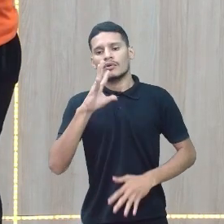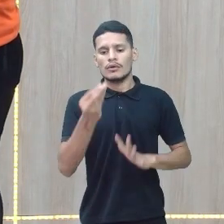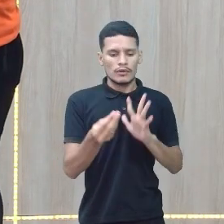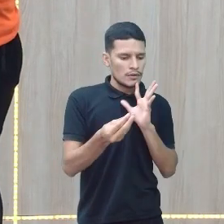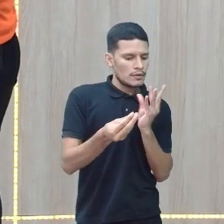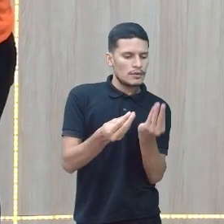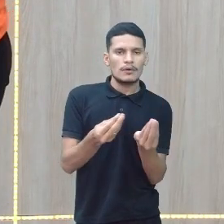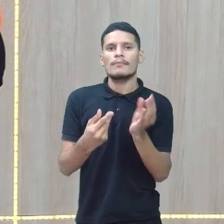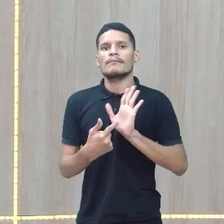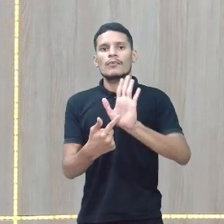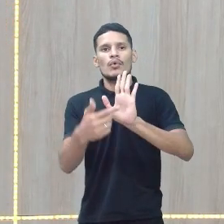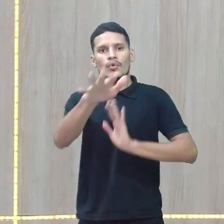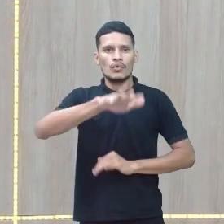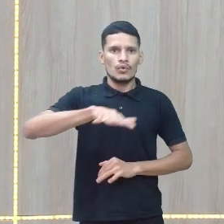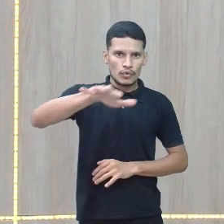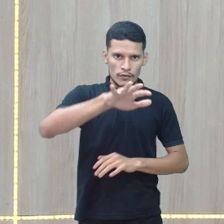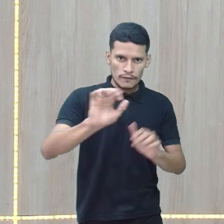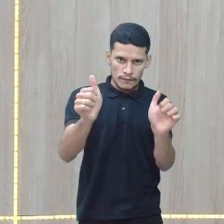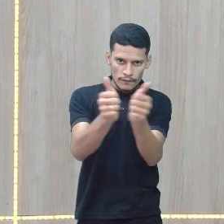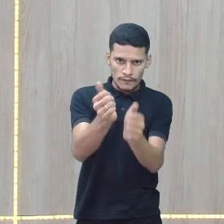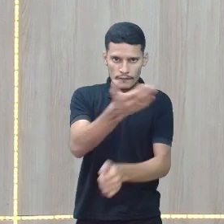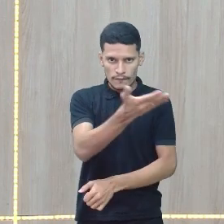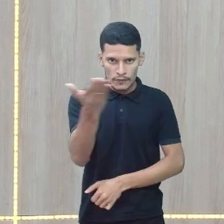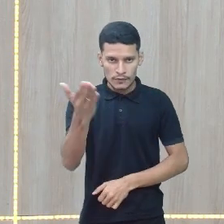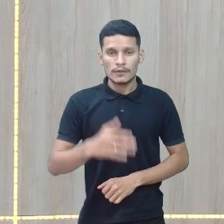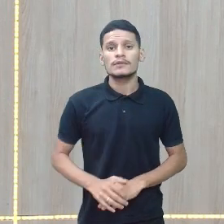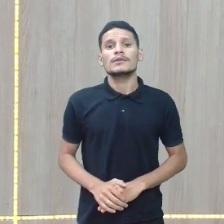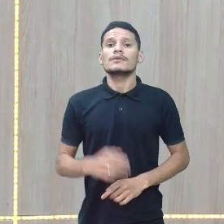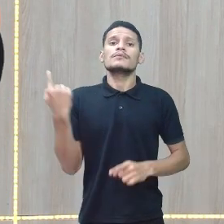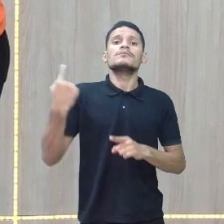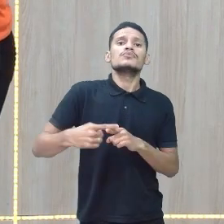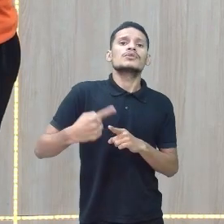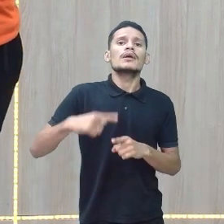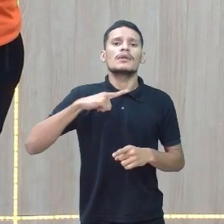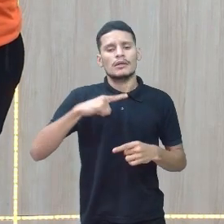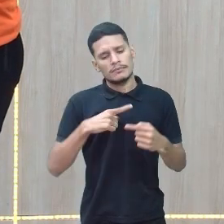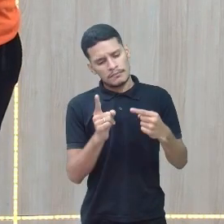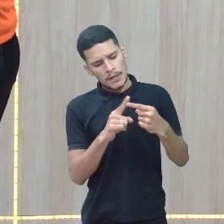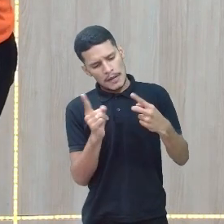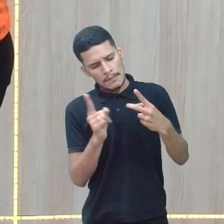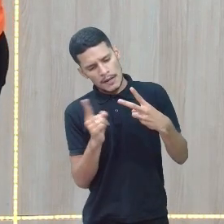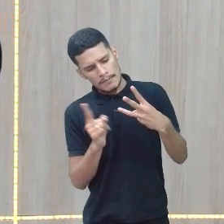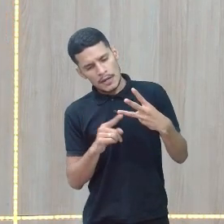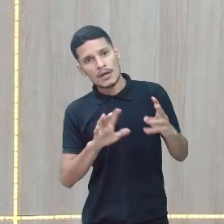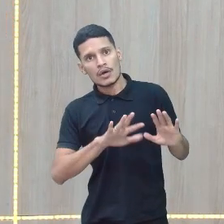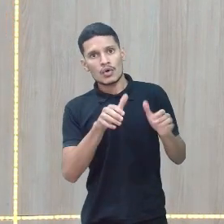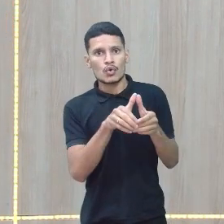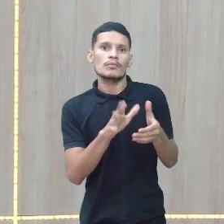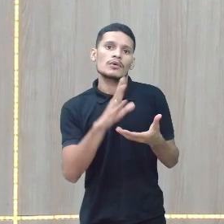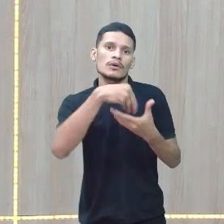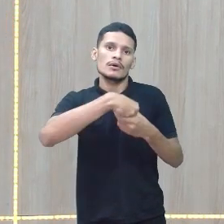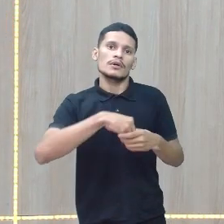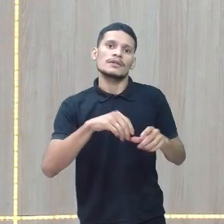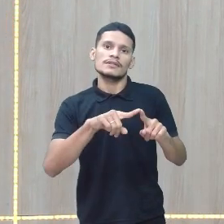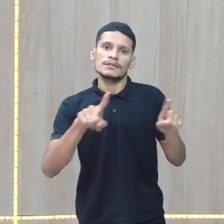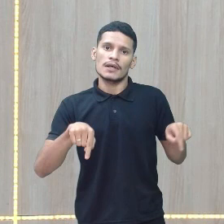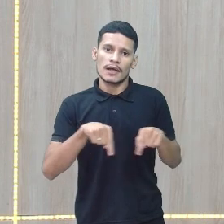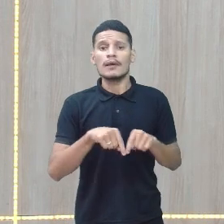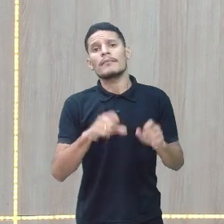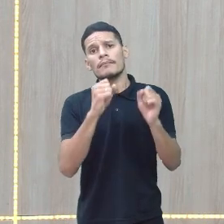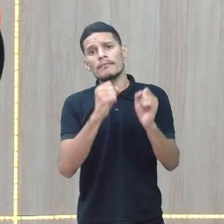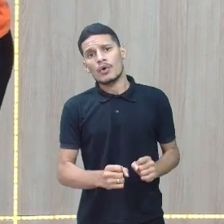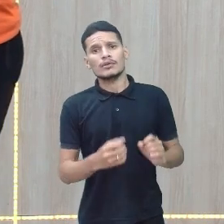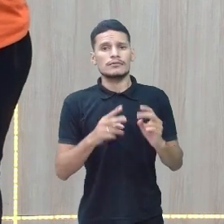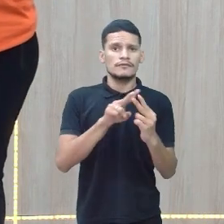conhecimento com vocês. Por quê? Porque sabemos que temos 3 grupos na nossa sala de aula, seja ela online